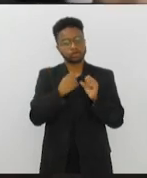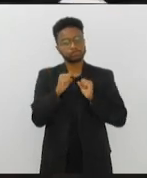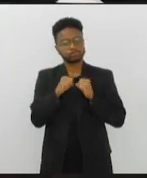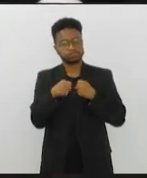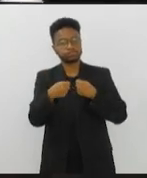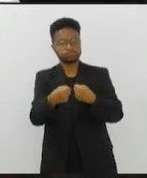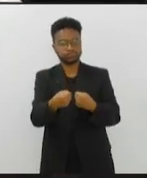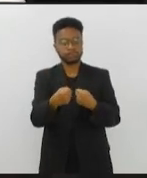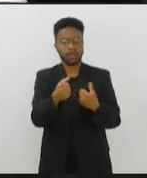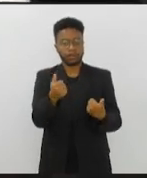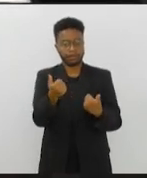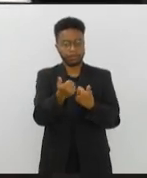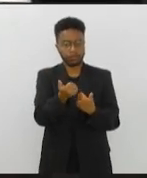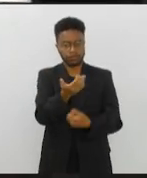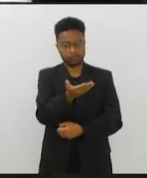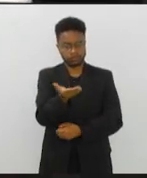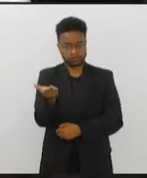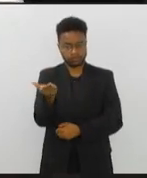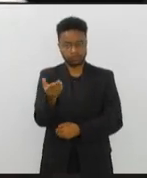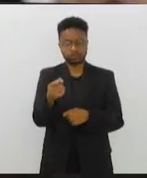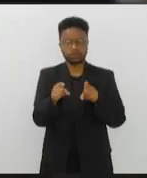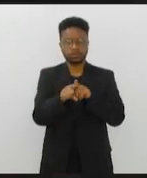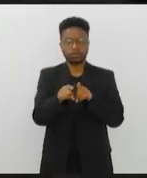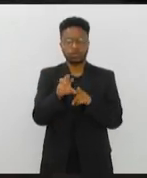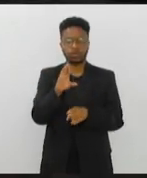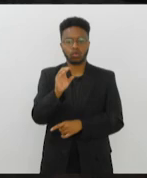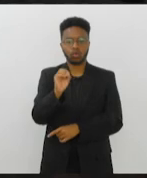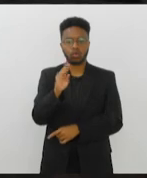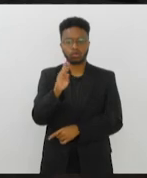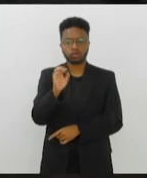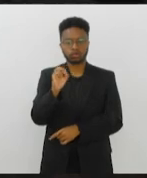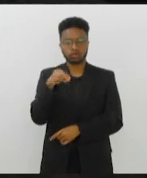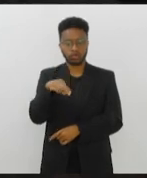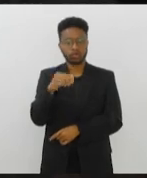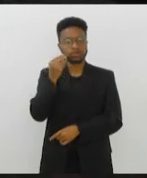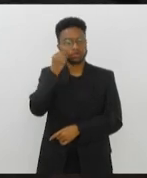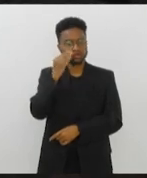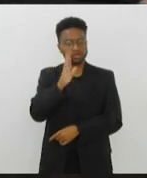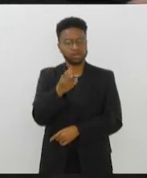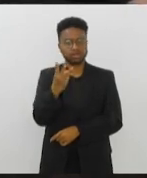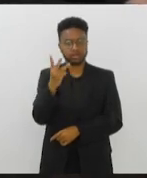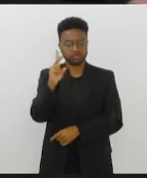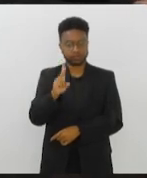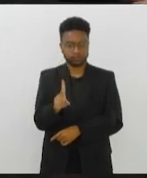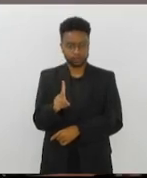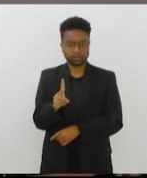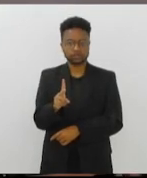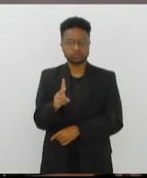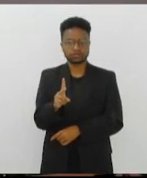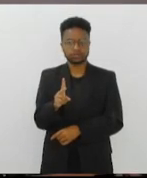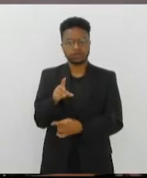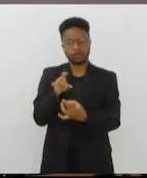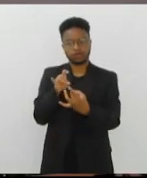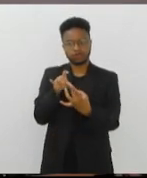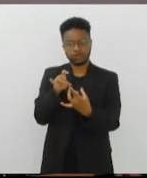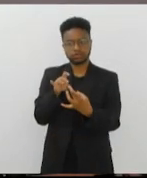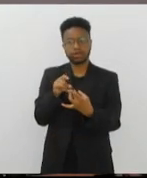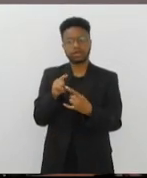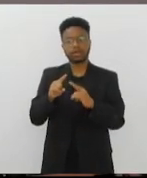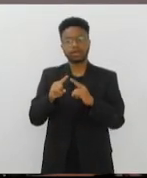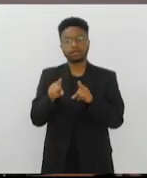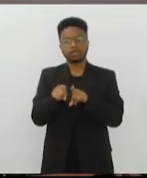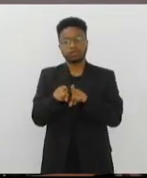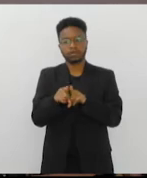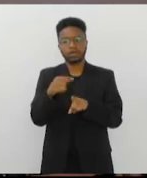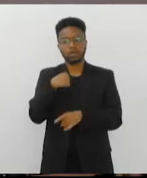causa. Dr. Robson já tentou por 3 vezes um retorno. Eu estou tentando